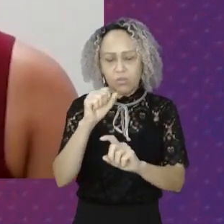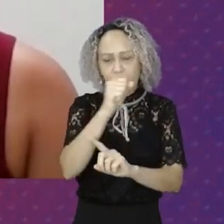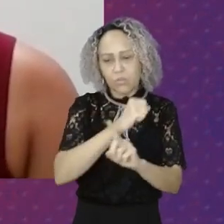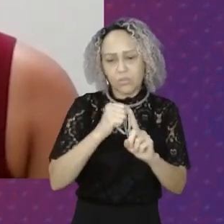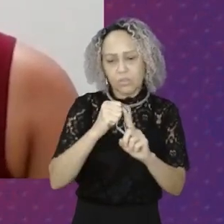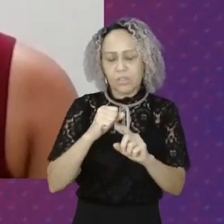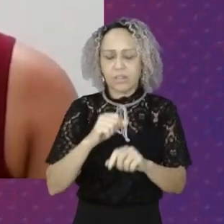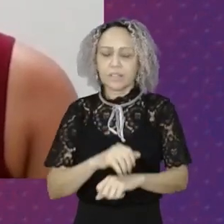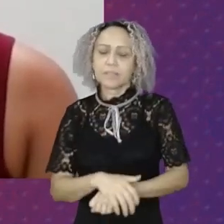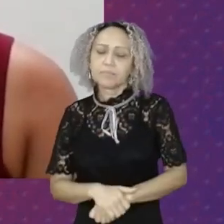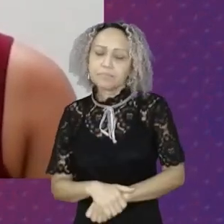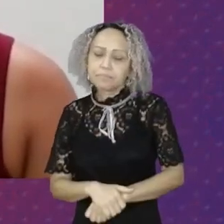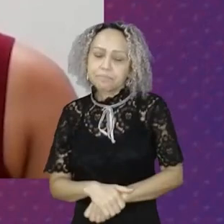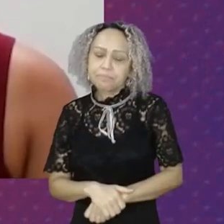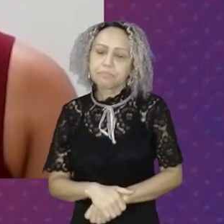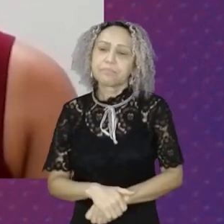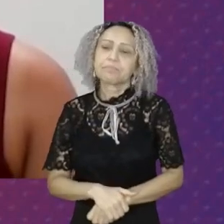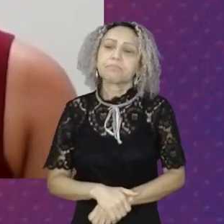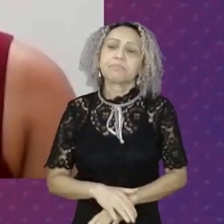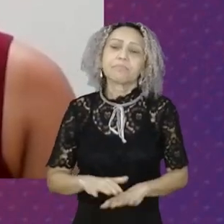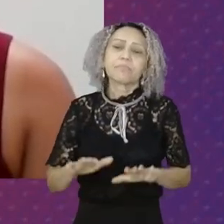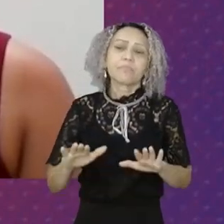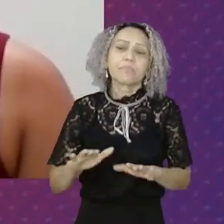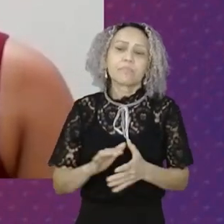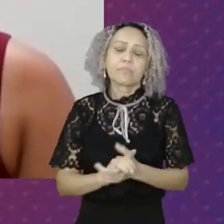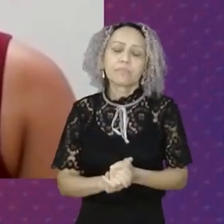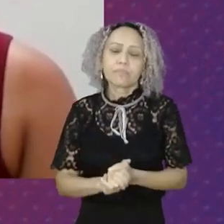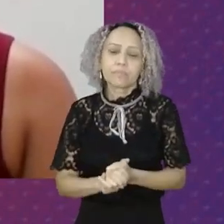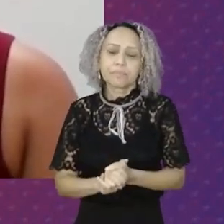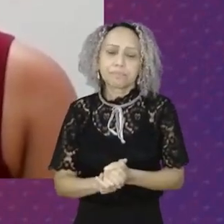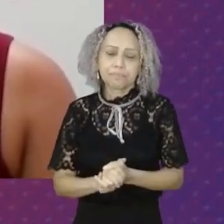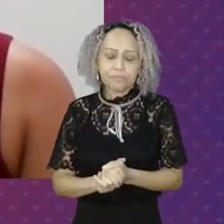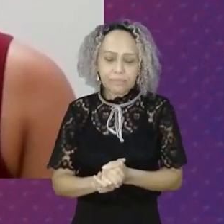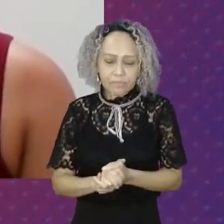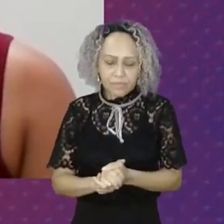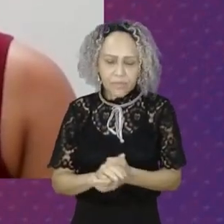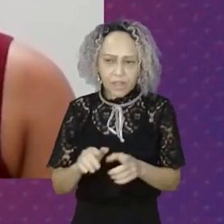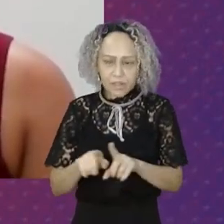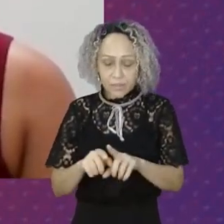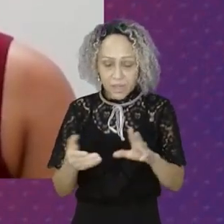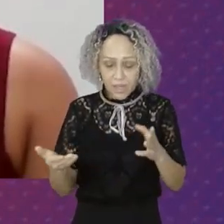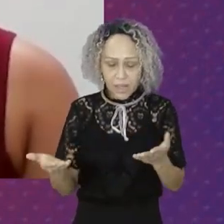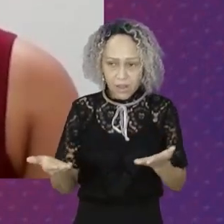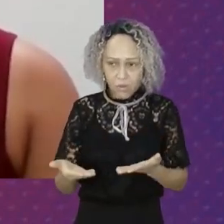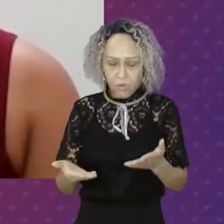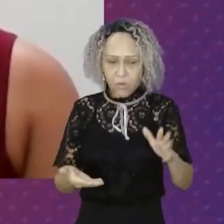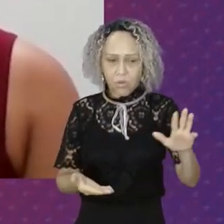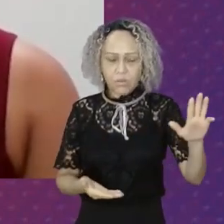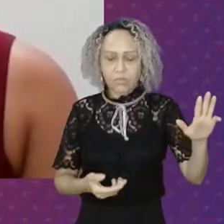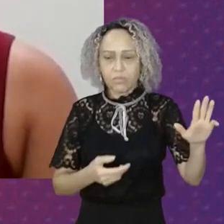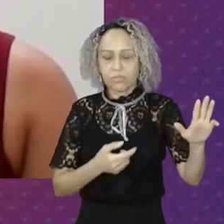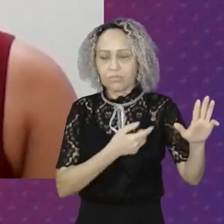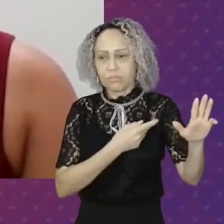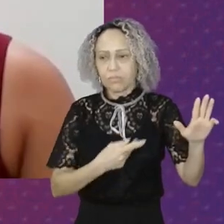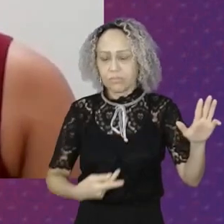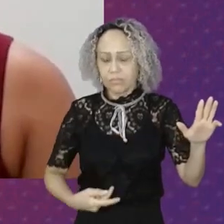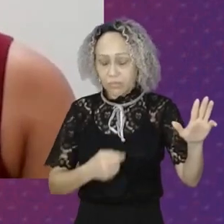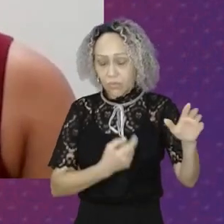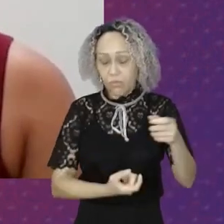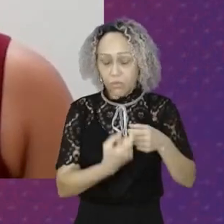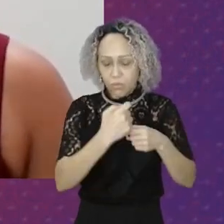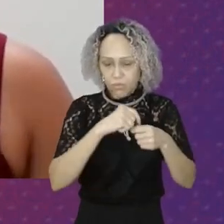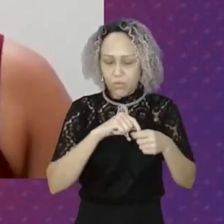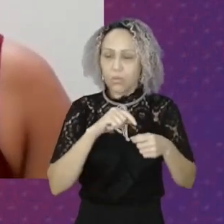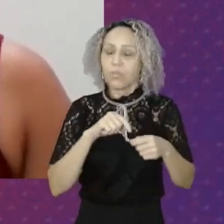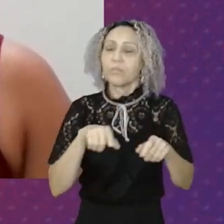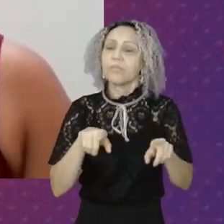de volta à presidência da República, a gente retomou junto com ele o PRONAS. O PRONAS, infelizmente,